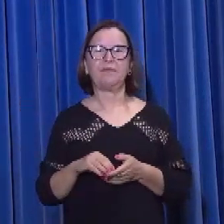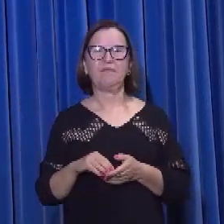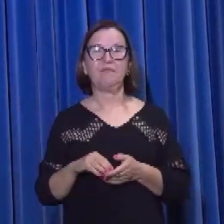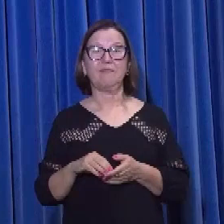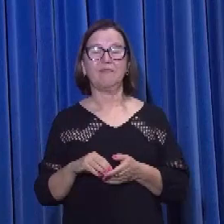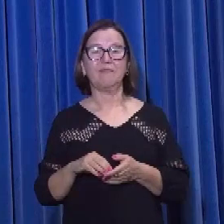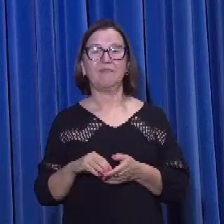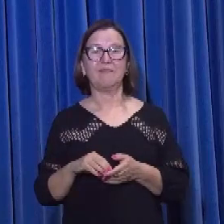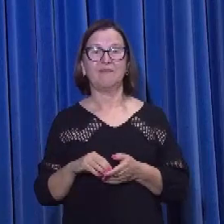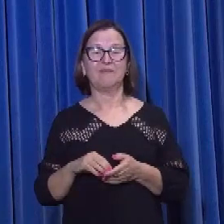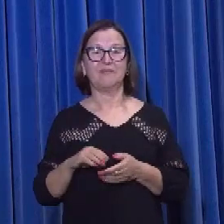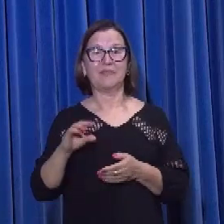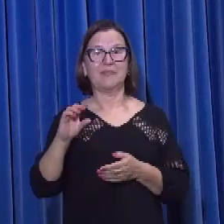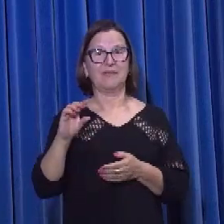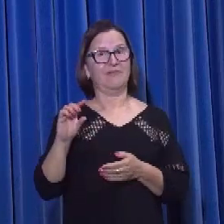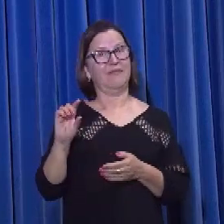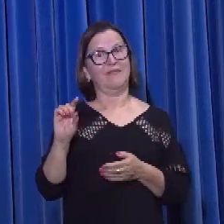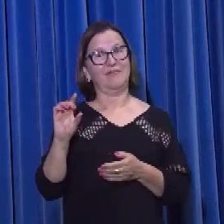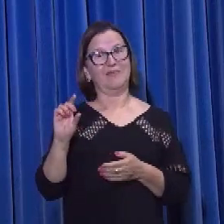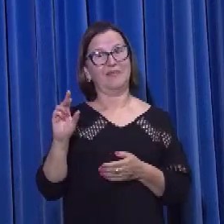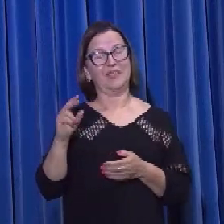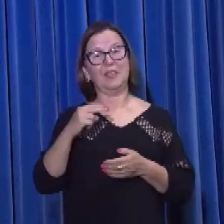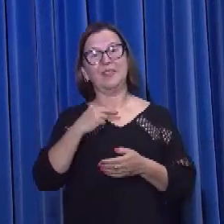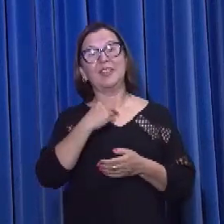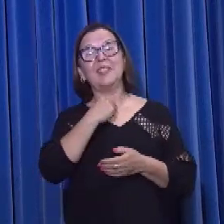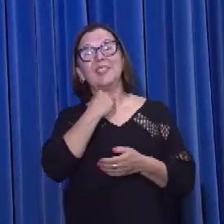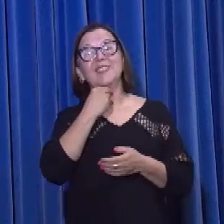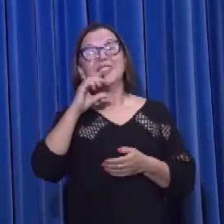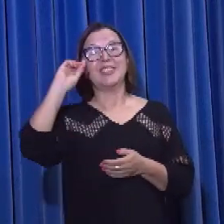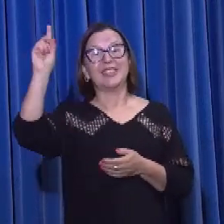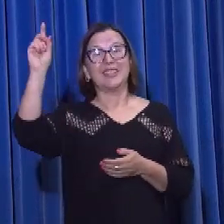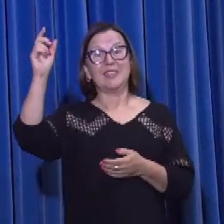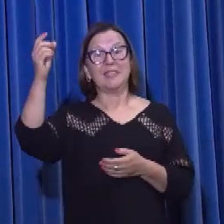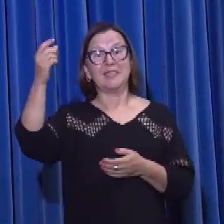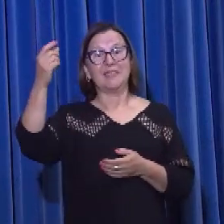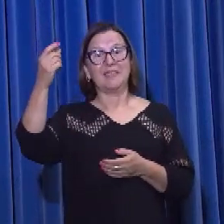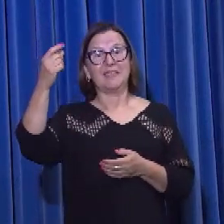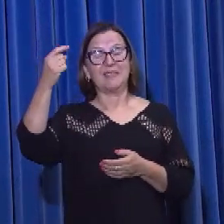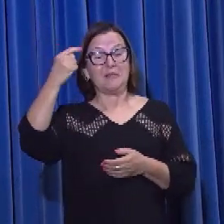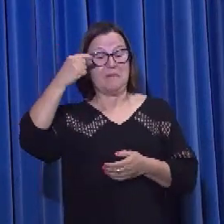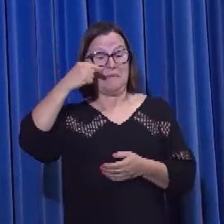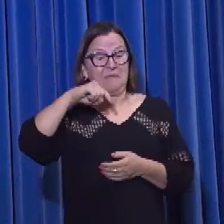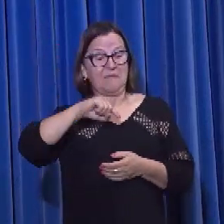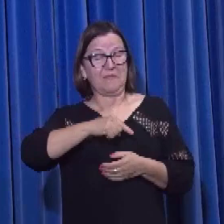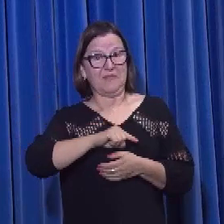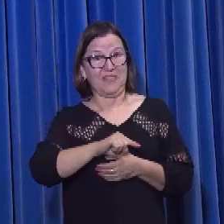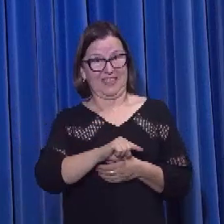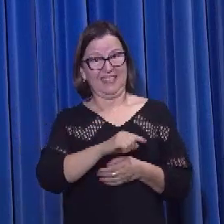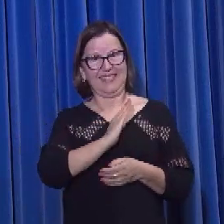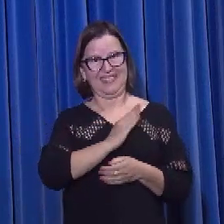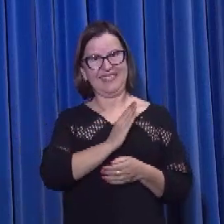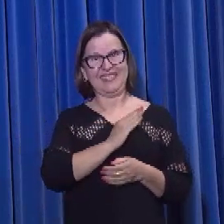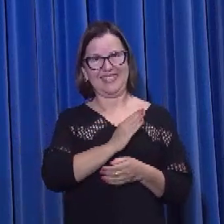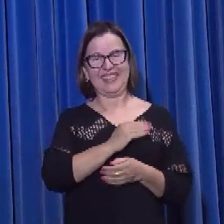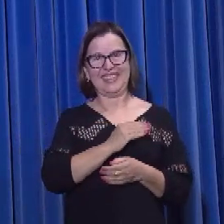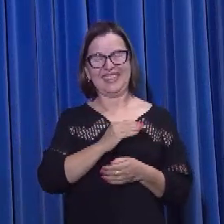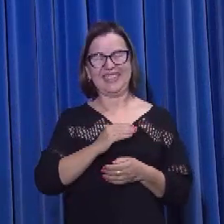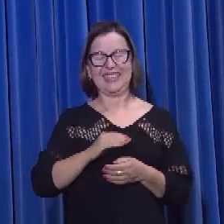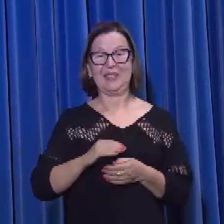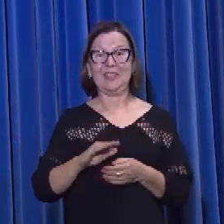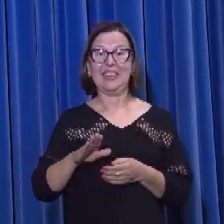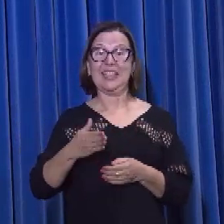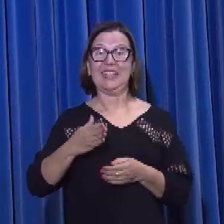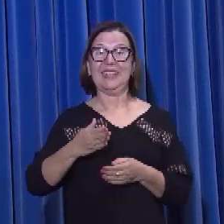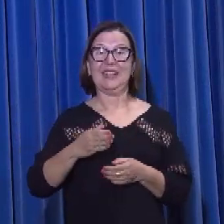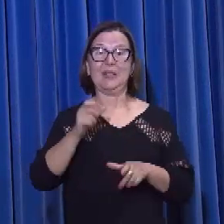pode penetrar no local de morte e, visto que a sua voz é vivificante, os mortos